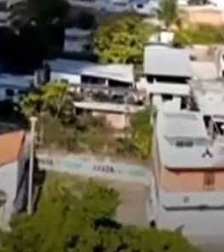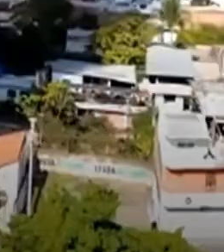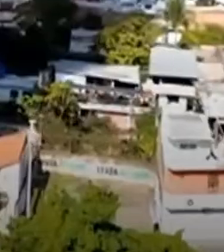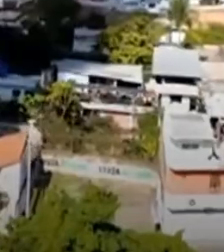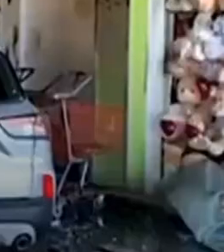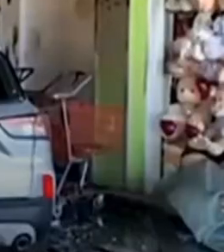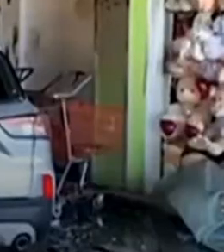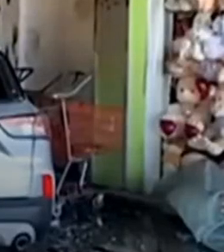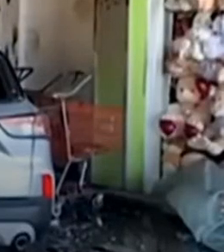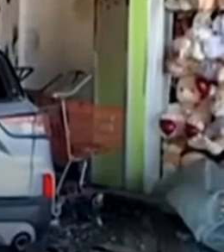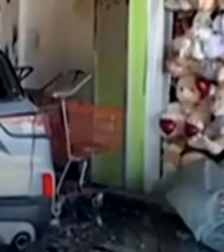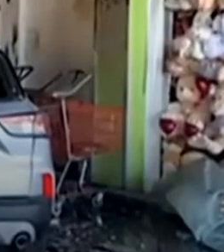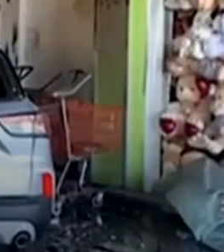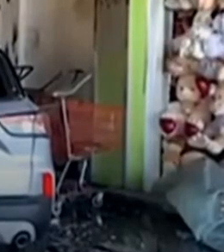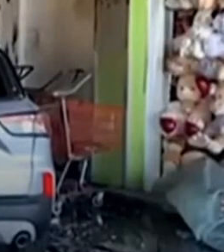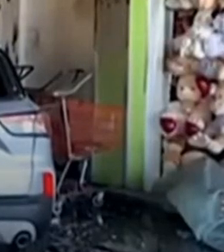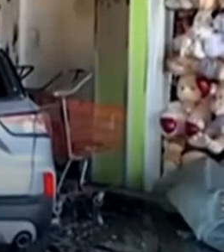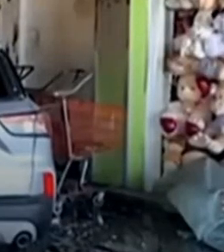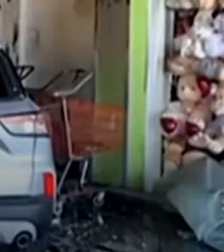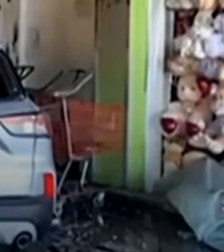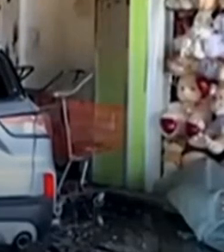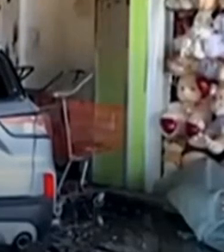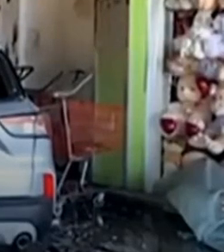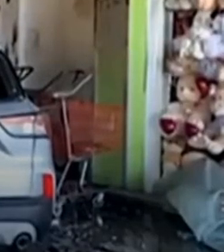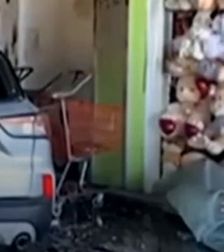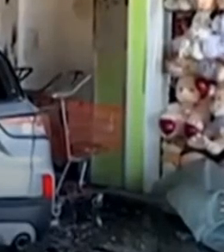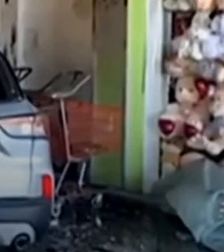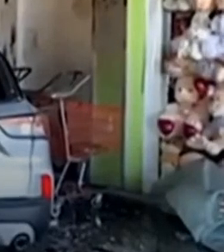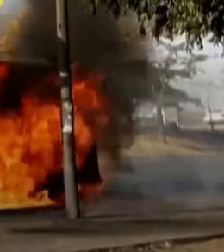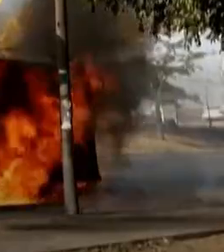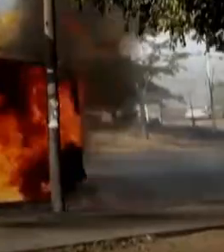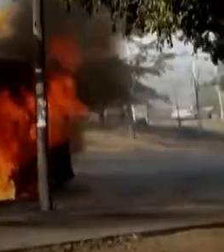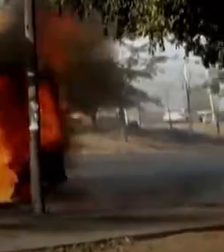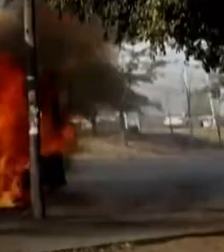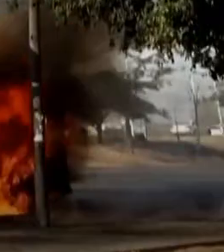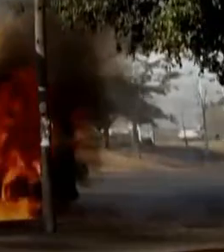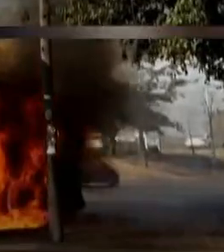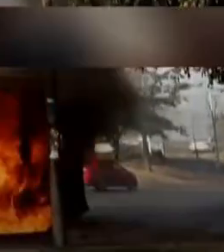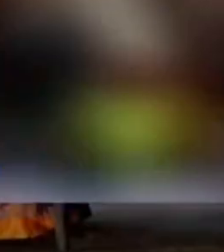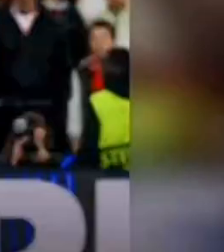portugueses para não viajarem para estas zonas perigosas mexicanas.